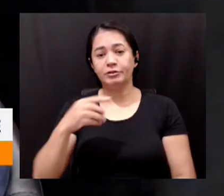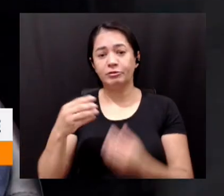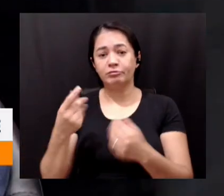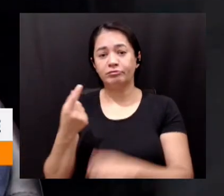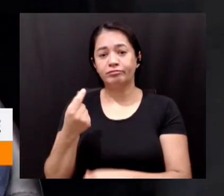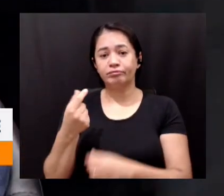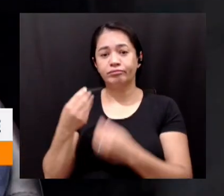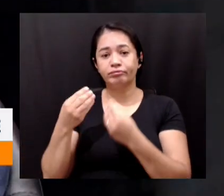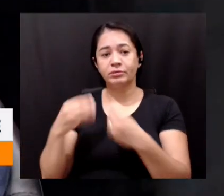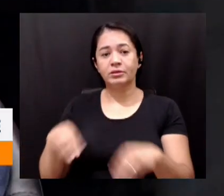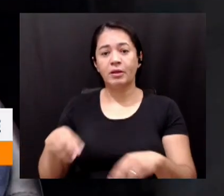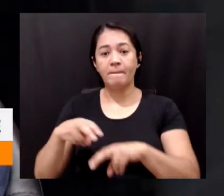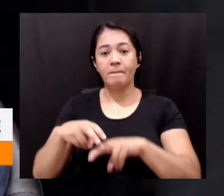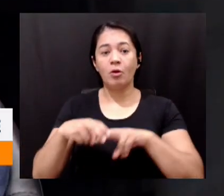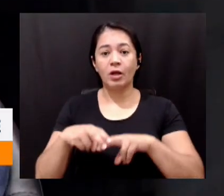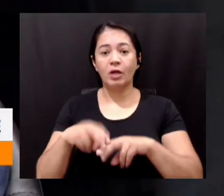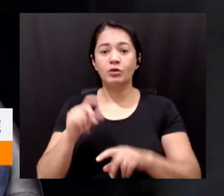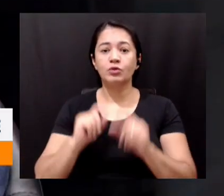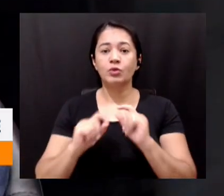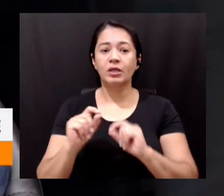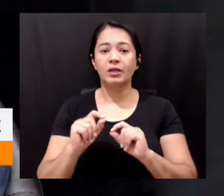conta exatamente dessa